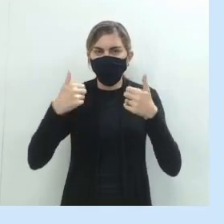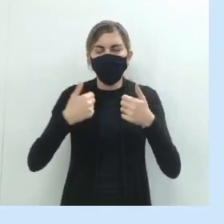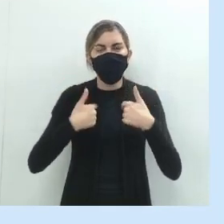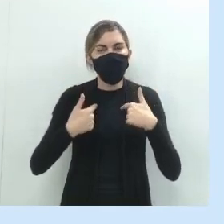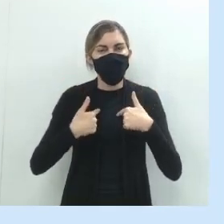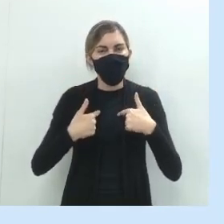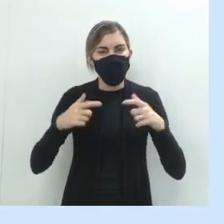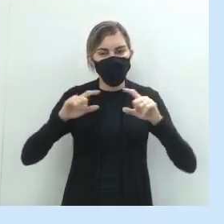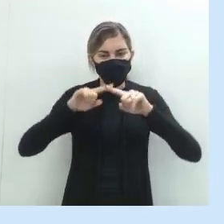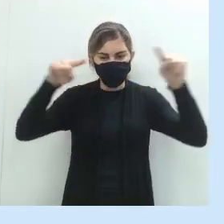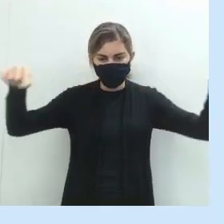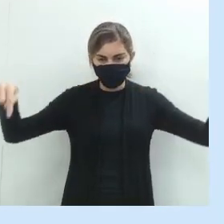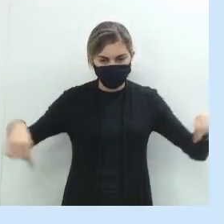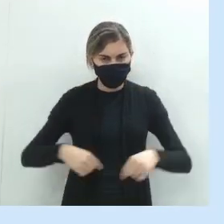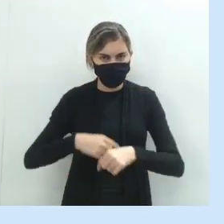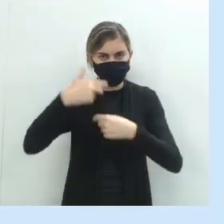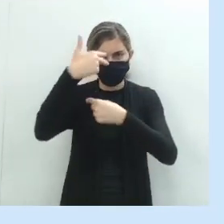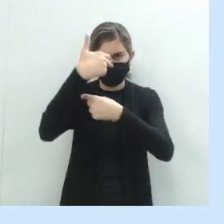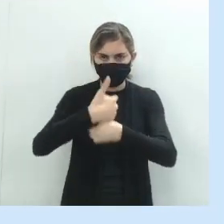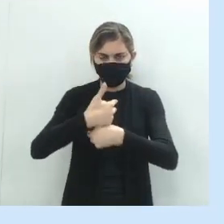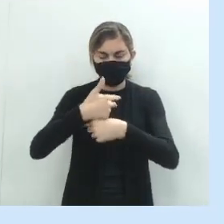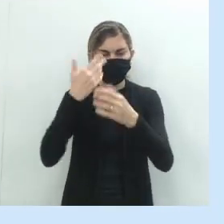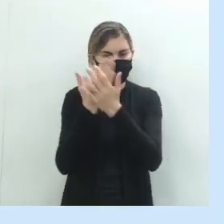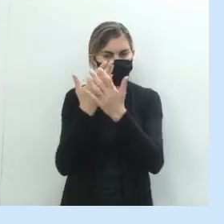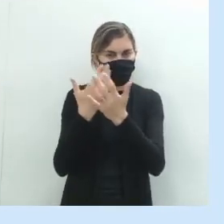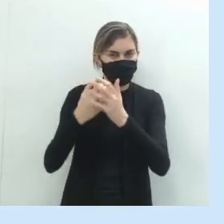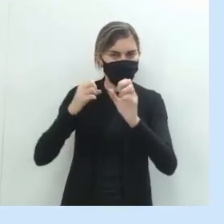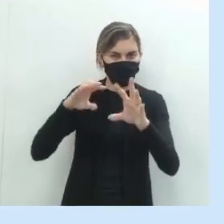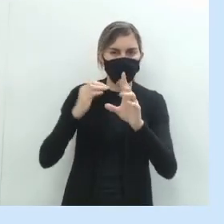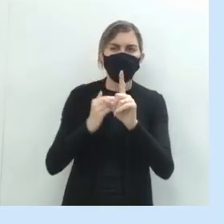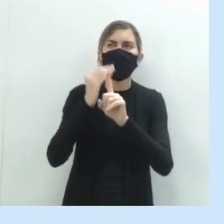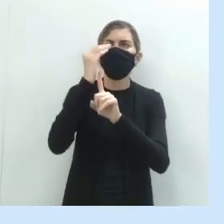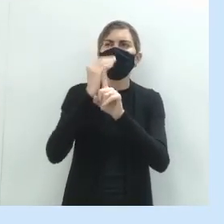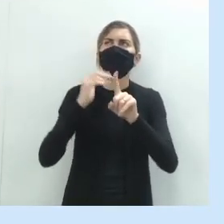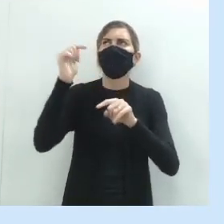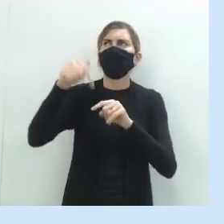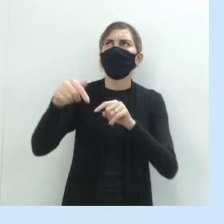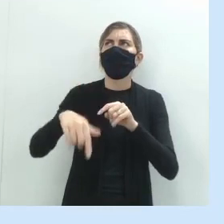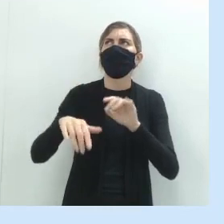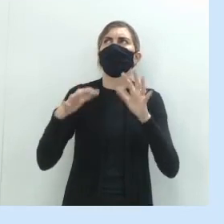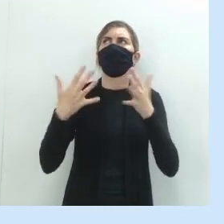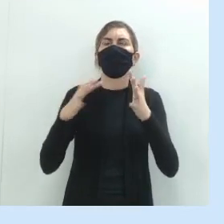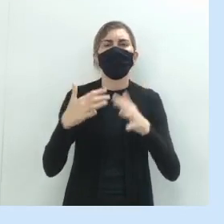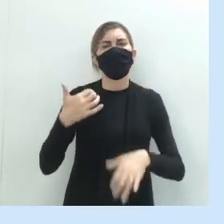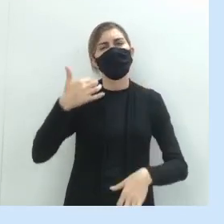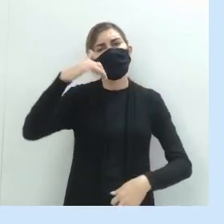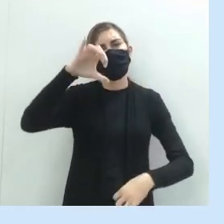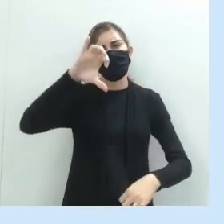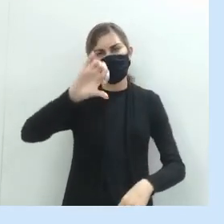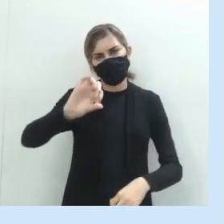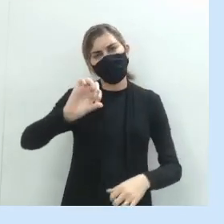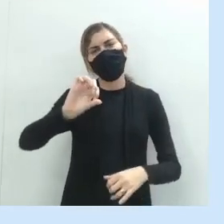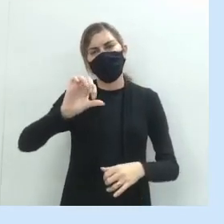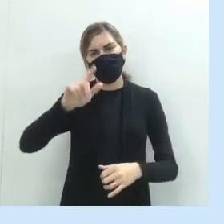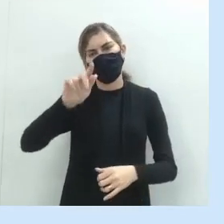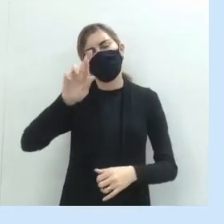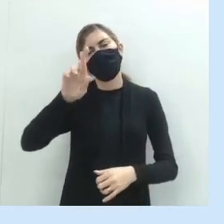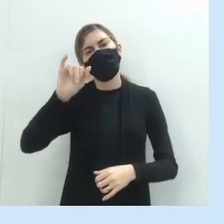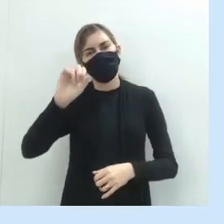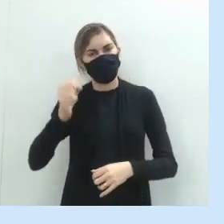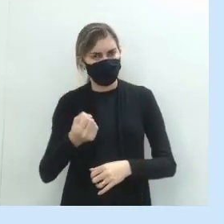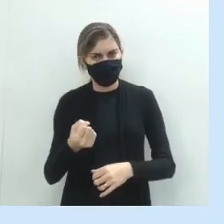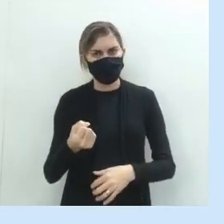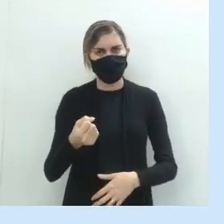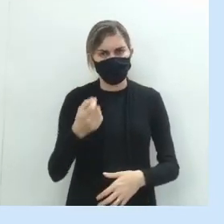estou no estúdio gravando aulas, onde a temperatura ambiente está em 19 graus